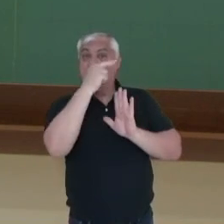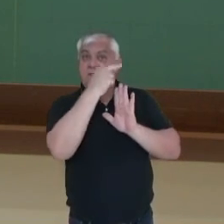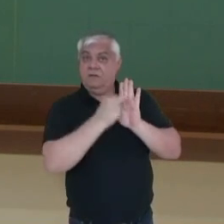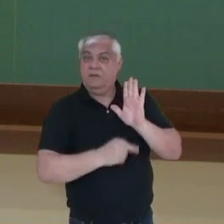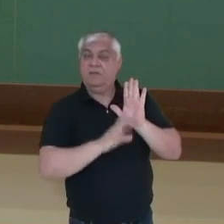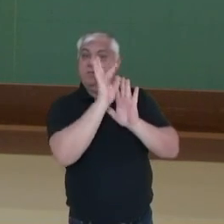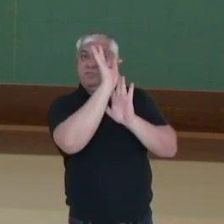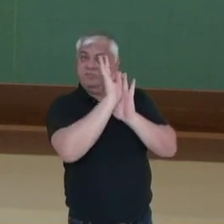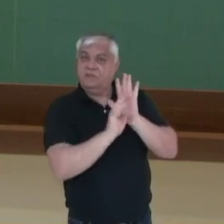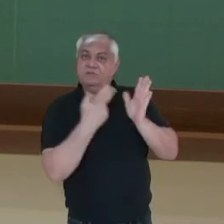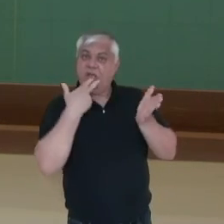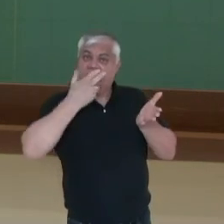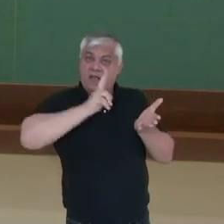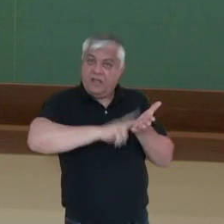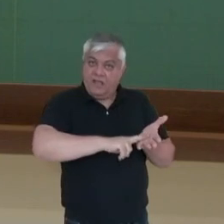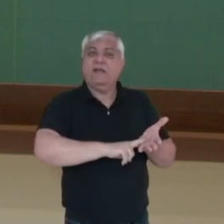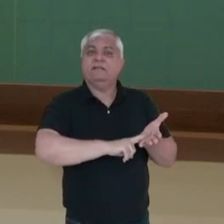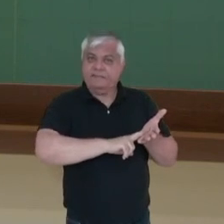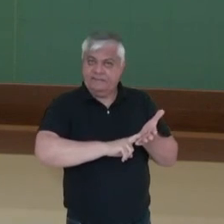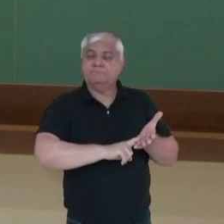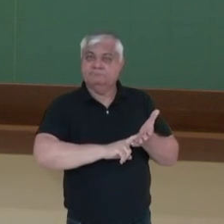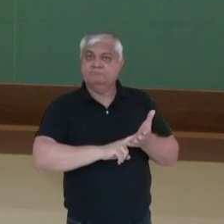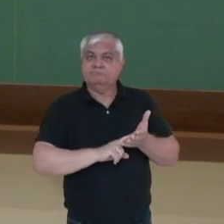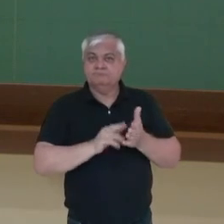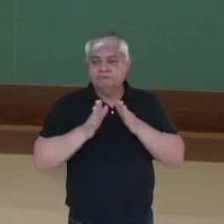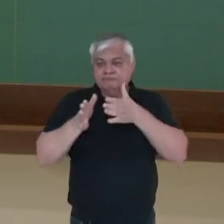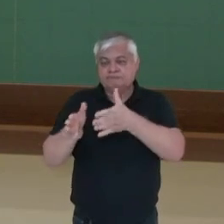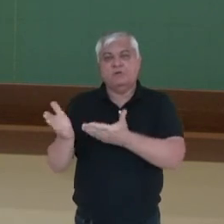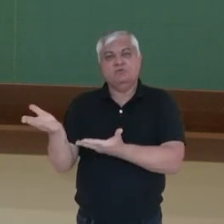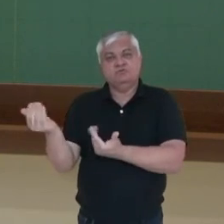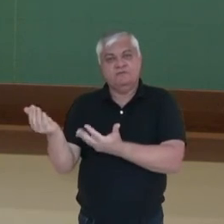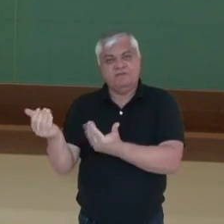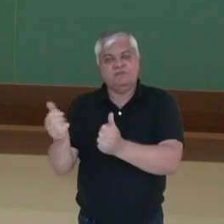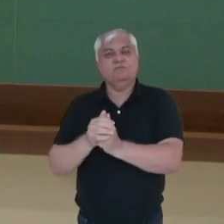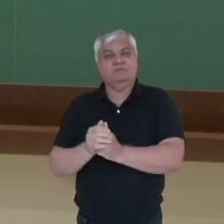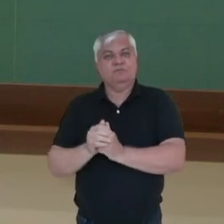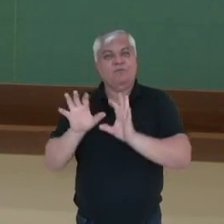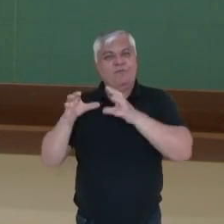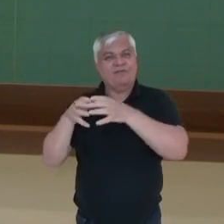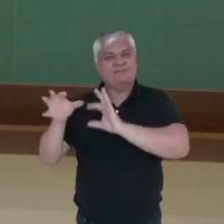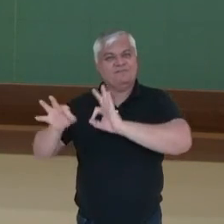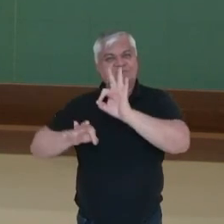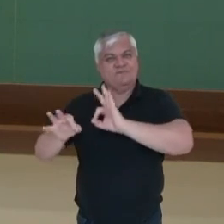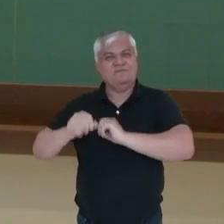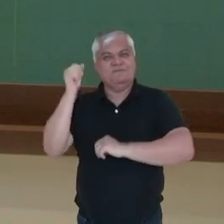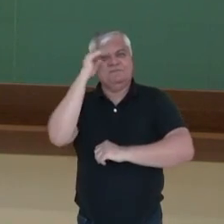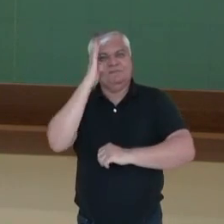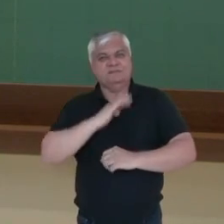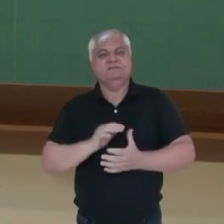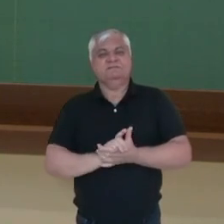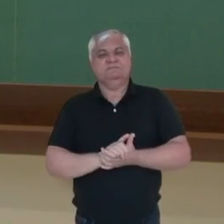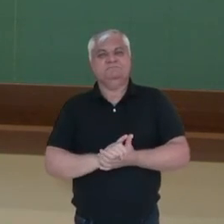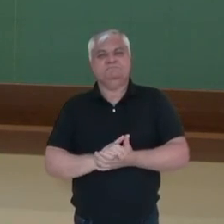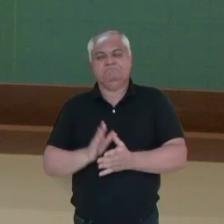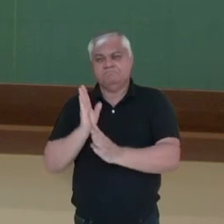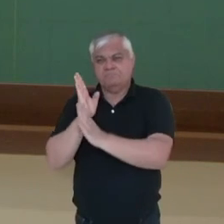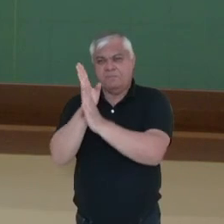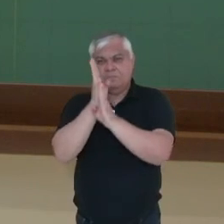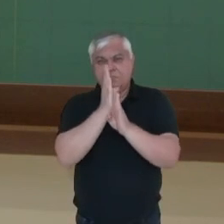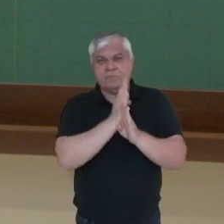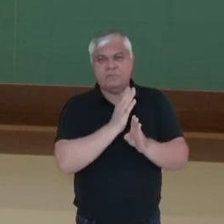interpretamos trechos da Carta Aberta, escrita à juventude e às organizações jovens no Brasil. Identificamos